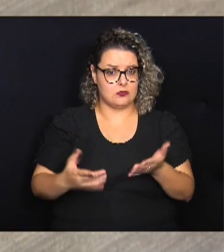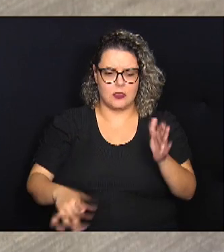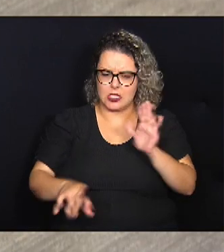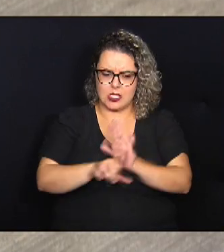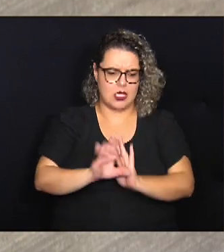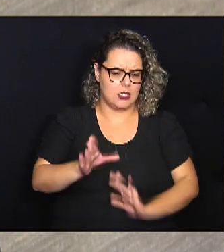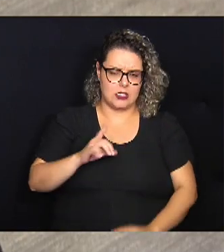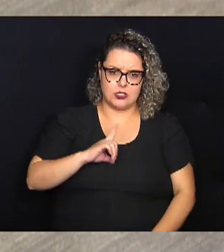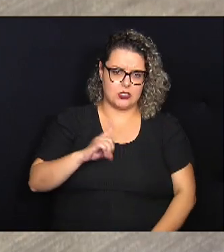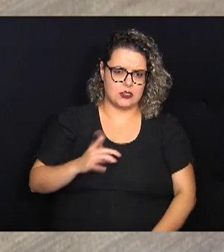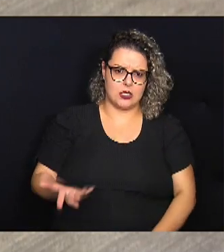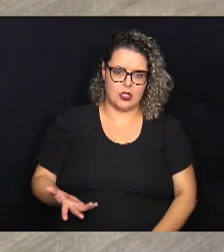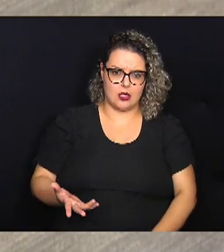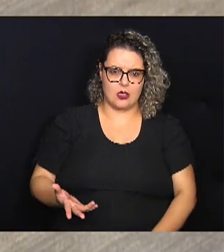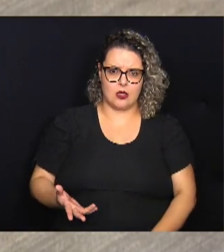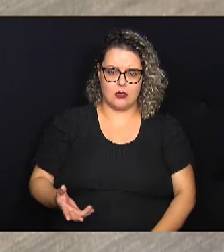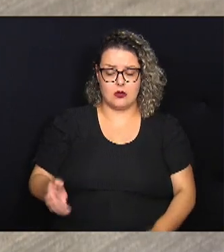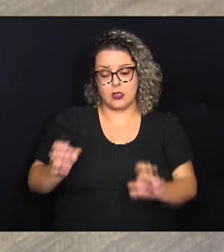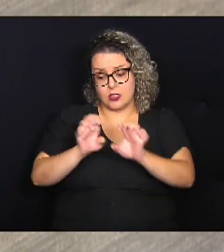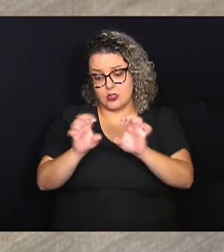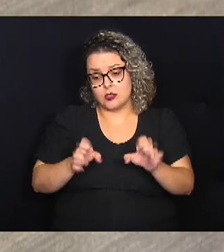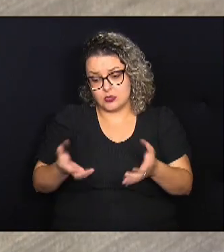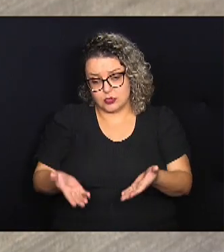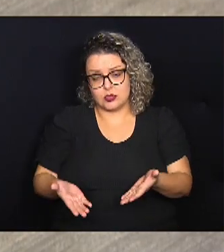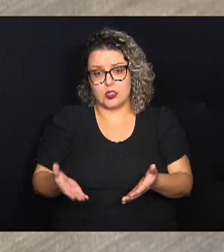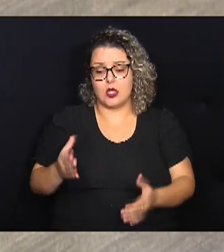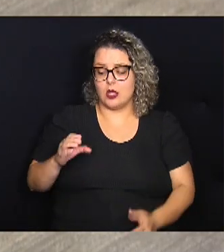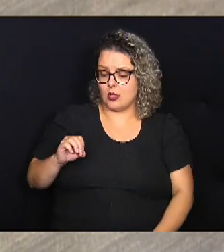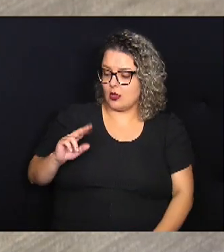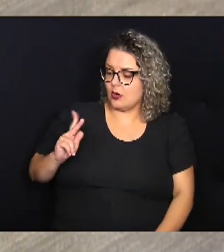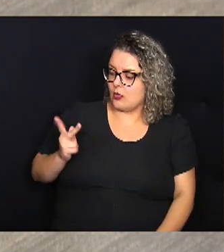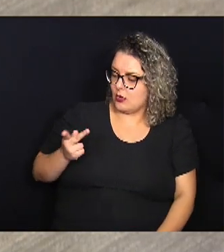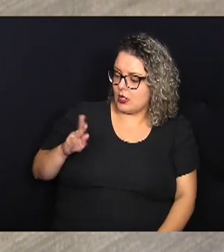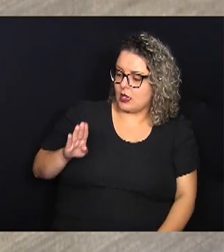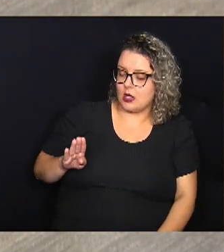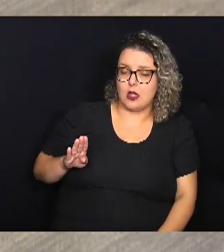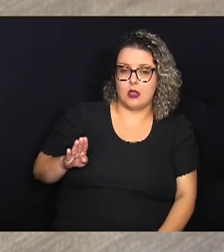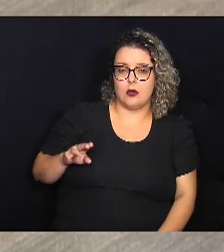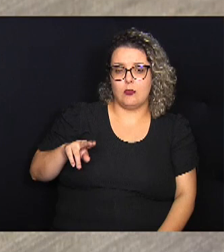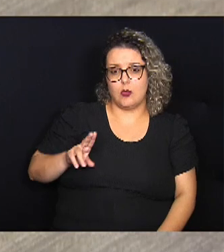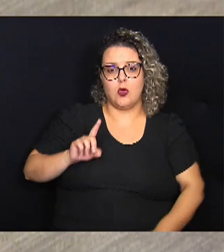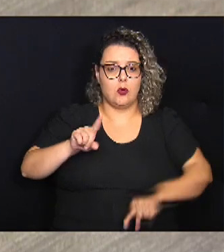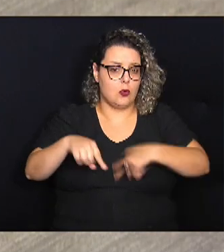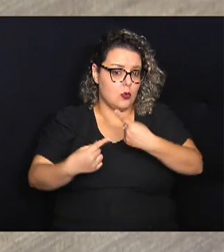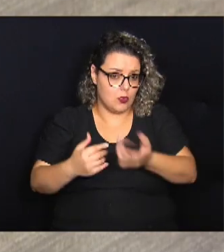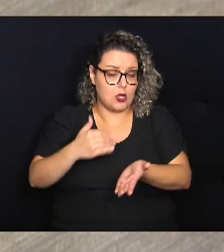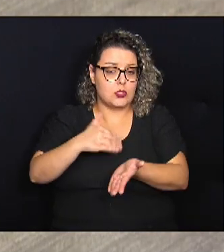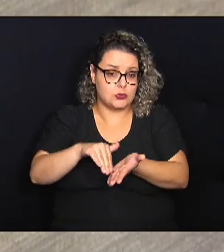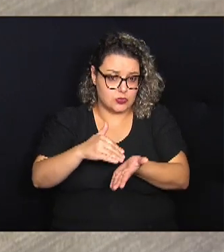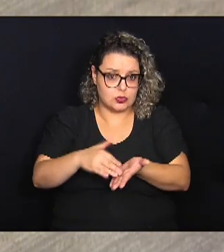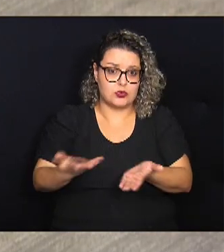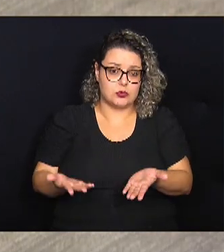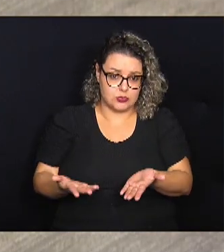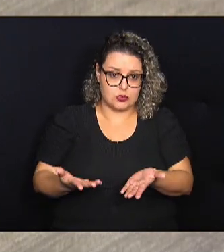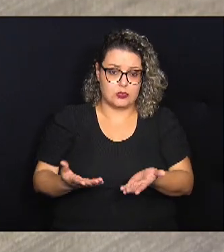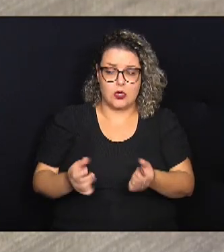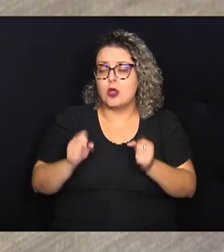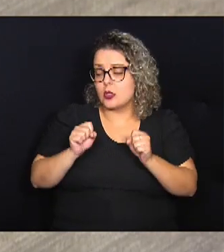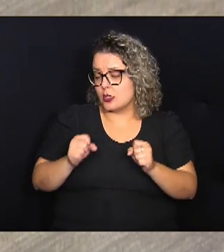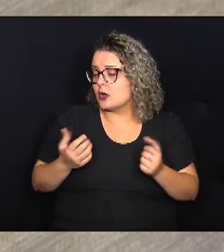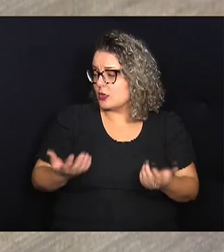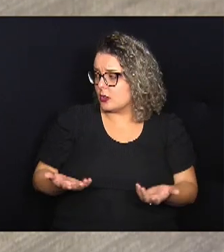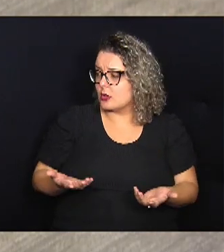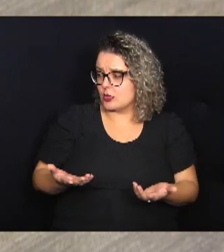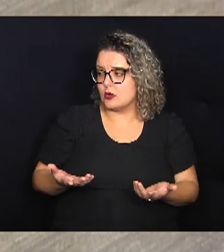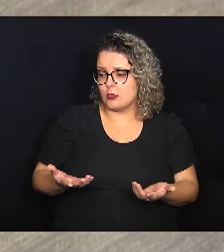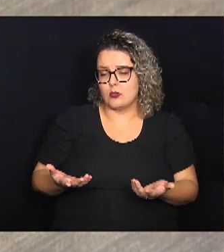é só estruturar a Coab ou outras secretarias a fim que possa